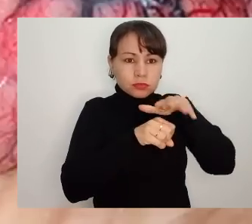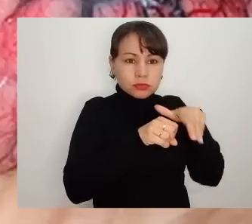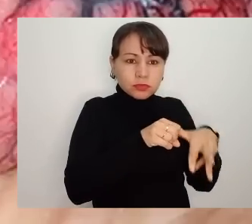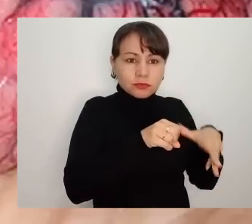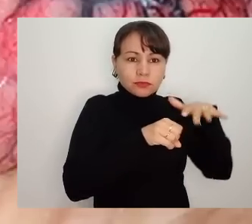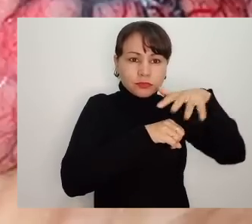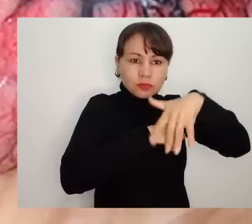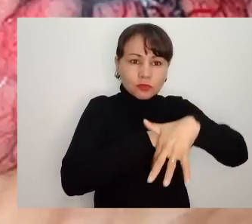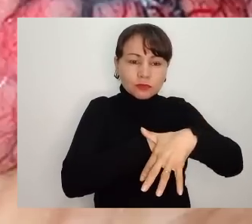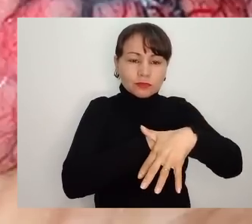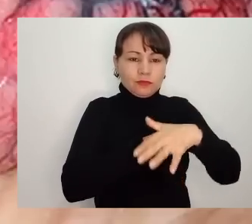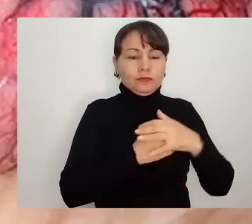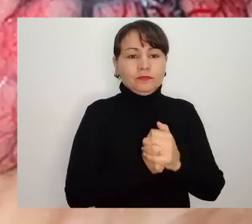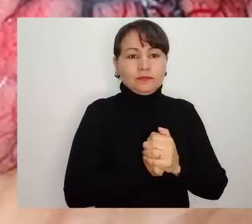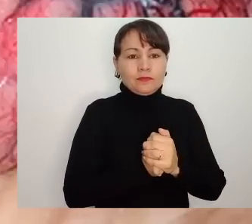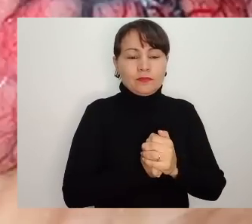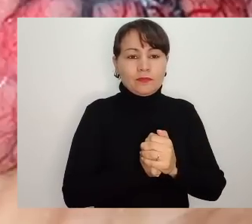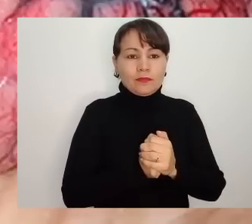de axônios.